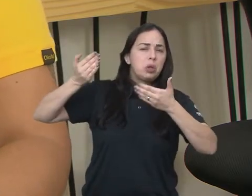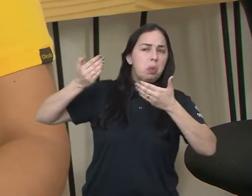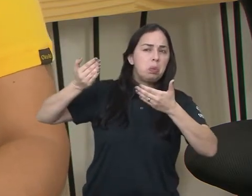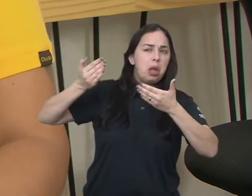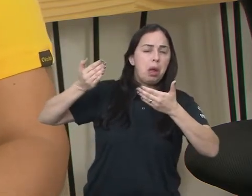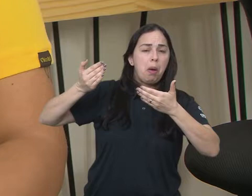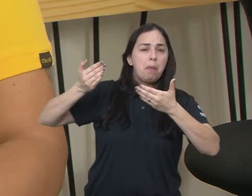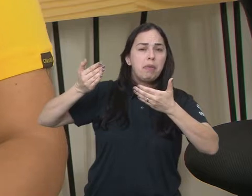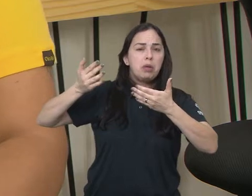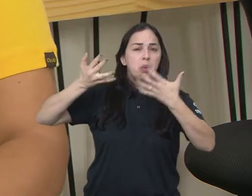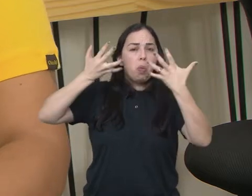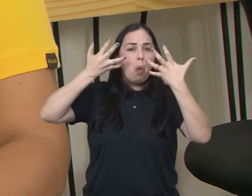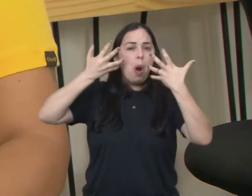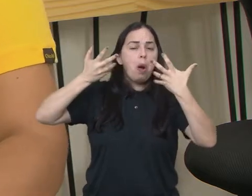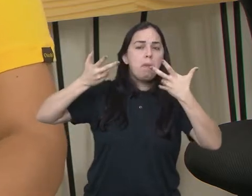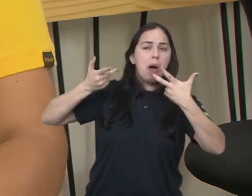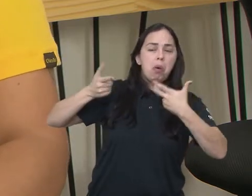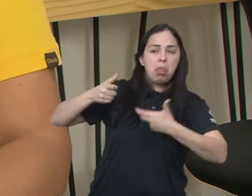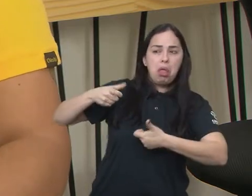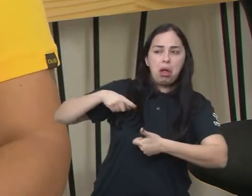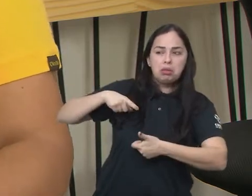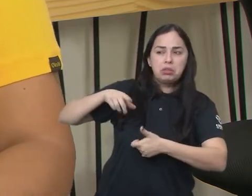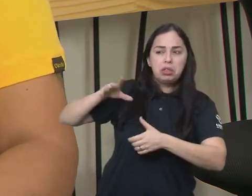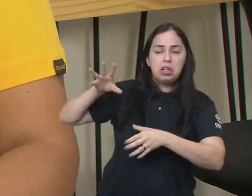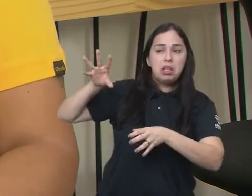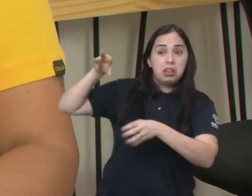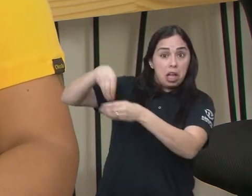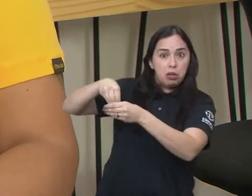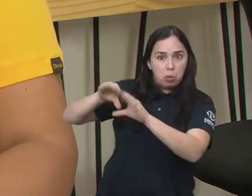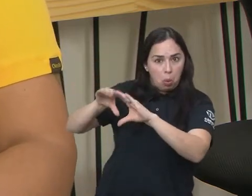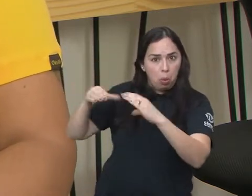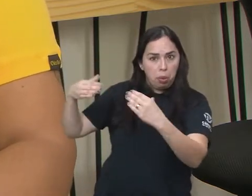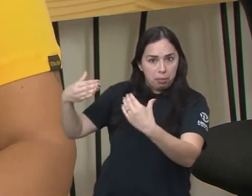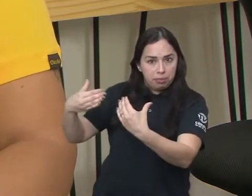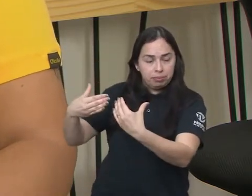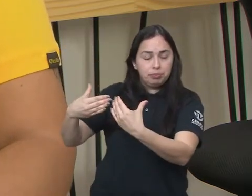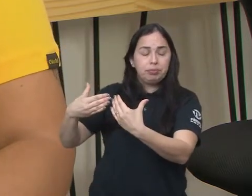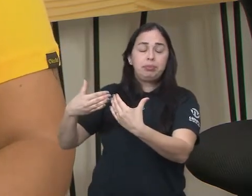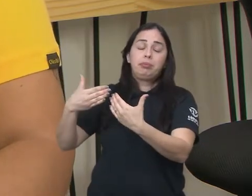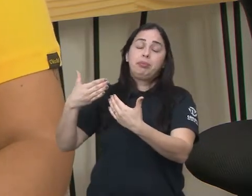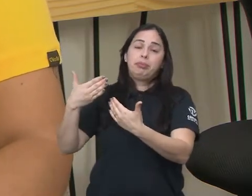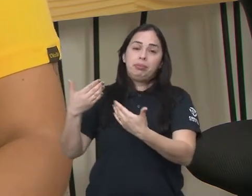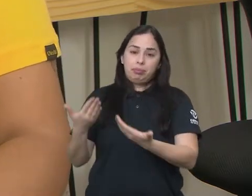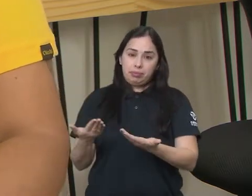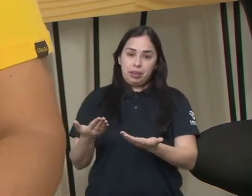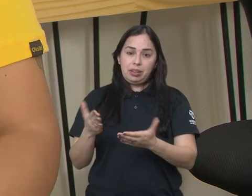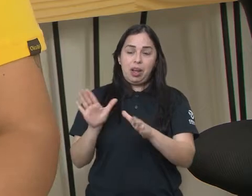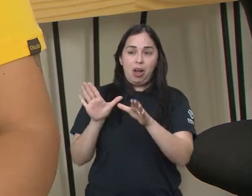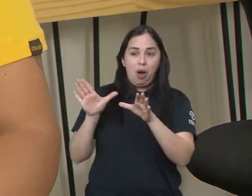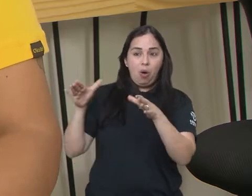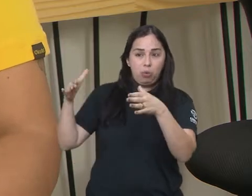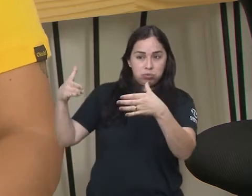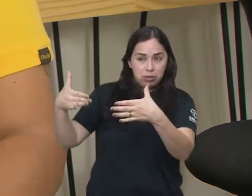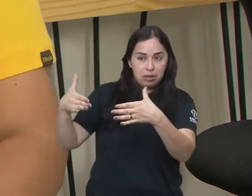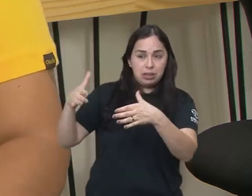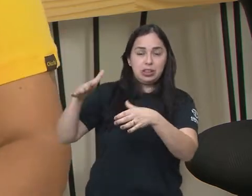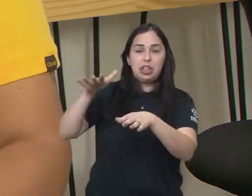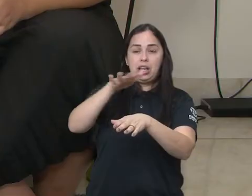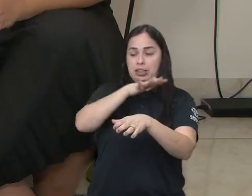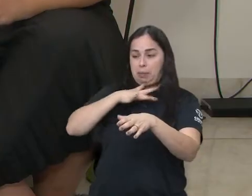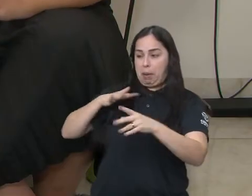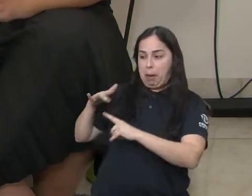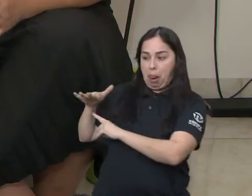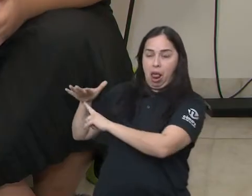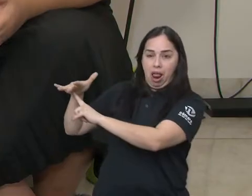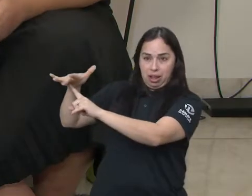de bicho, né, de animal, alguma coisa dentro do condomínio. E aí, para eles, que já é um condomínio construído numa área